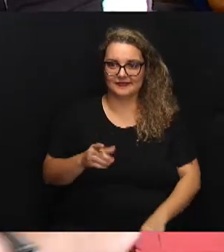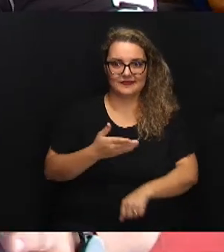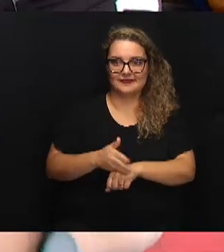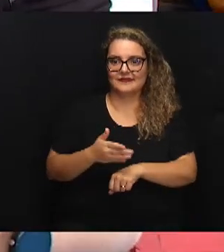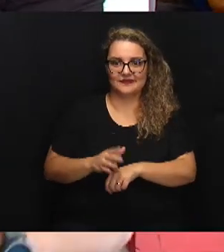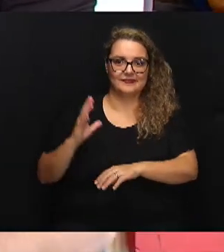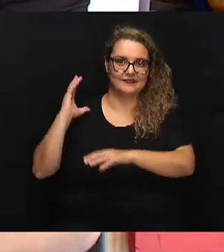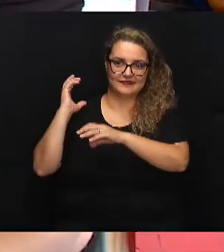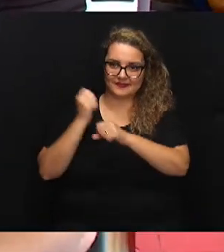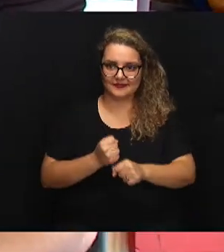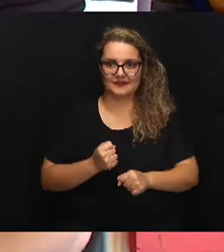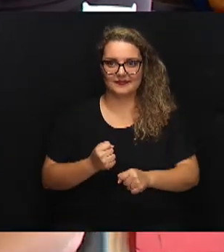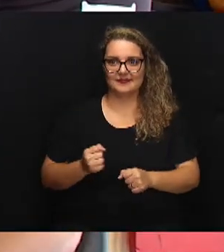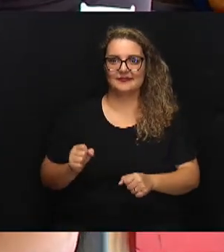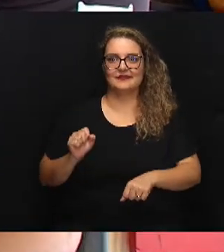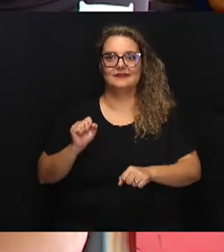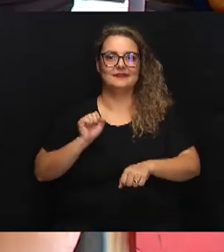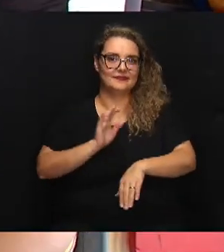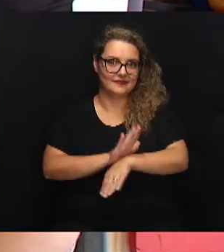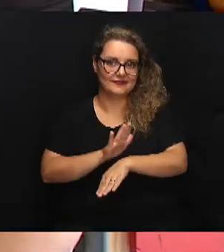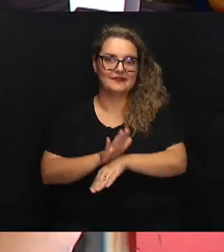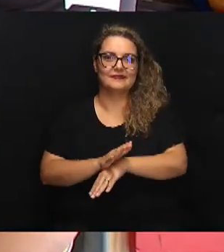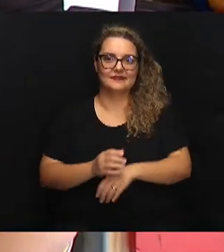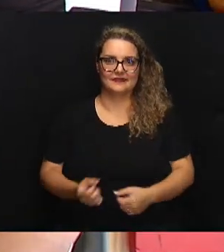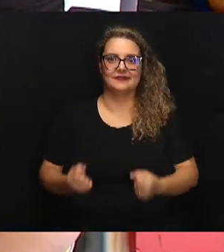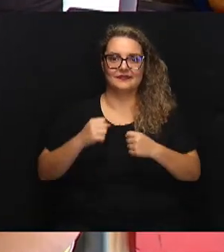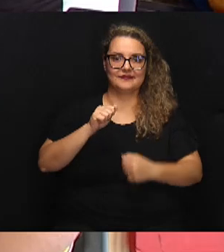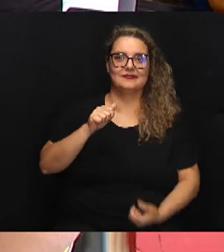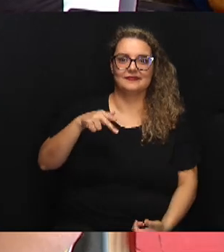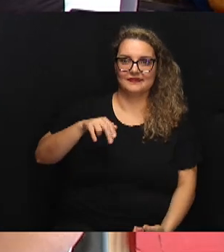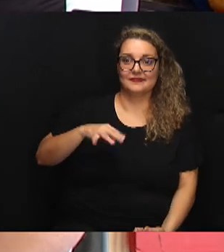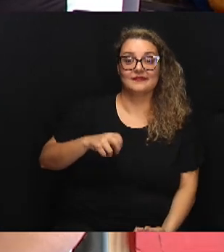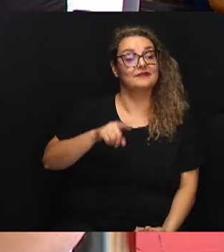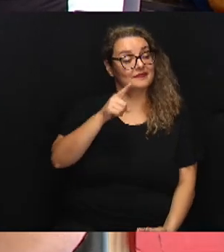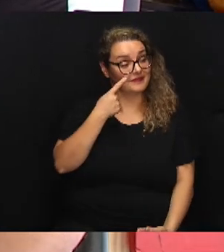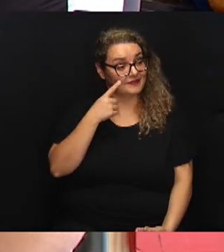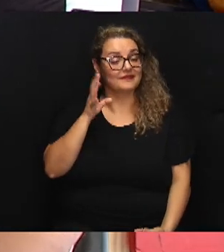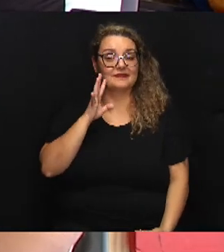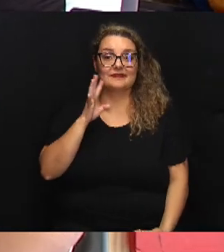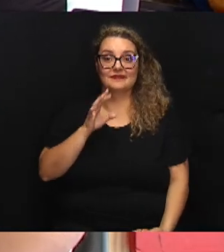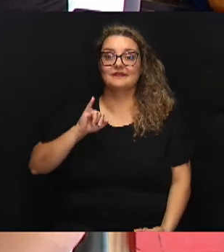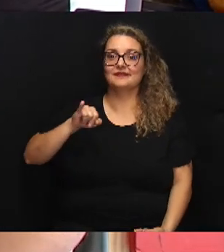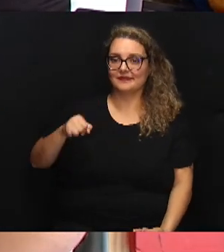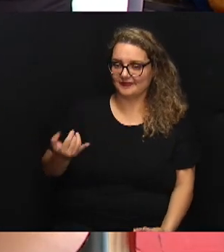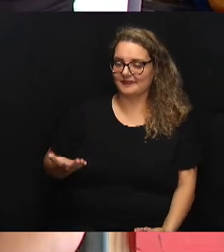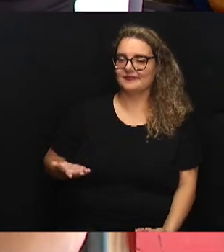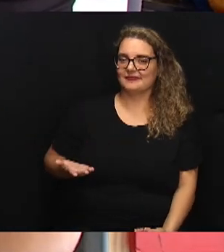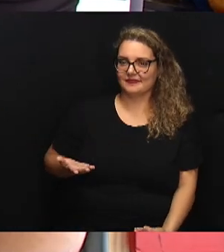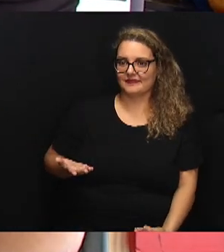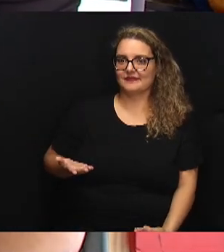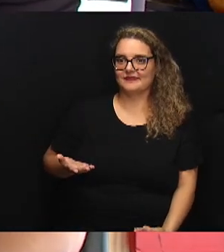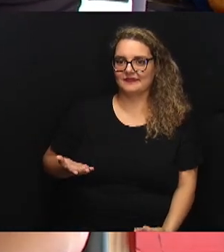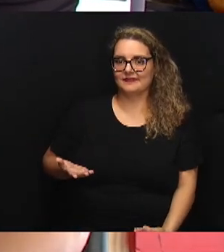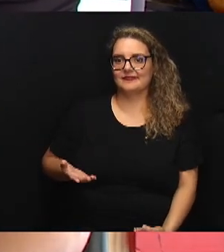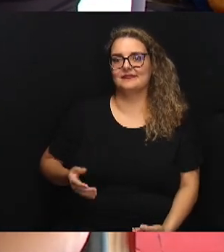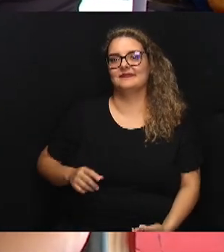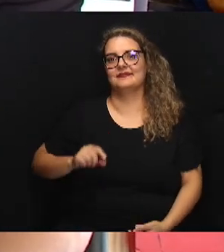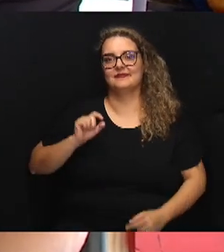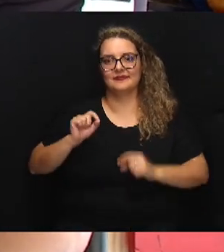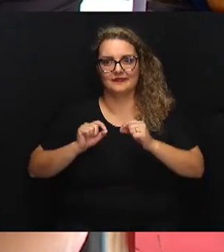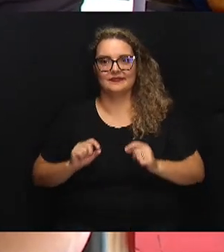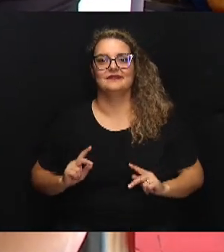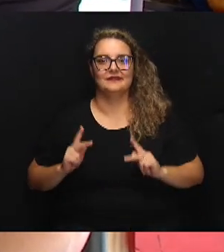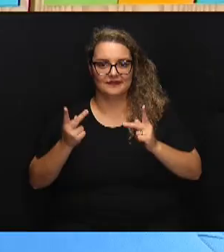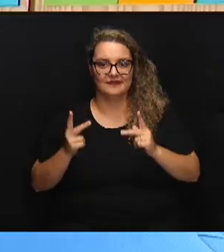de jiu-jitsu, só de estar ali dá para ajudar no aquecimento. Que legal. Então é uma oportunidade que, com certeza, quem sai ganhando,